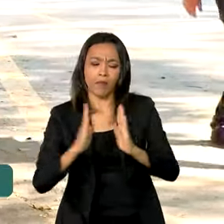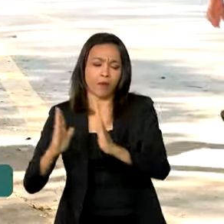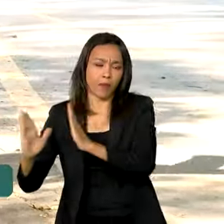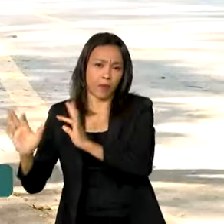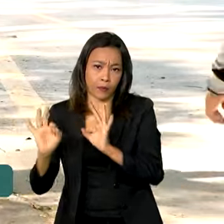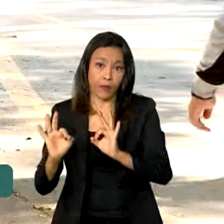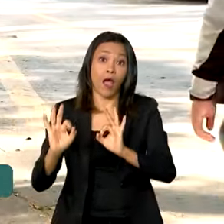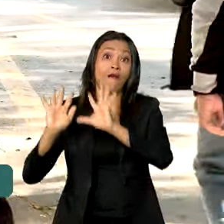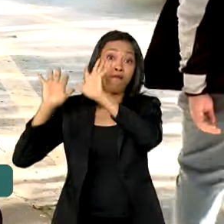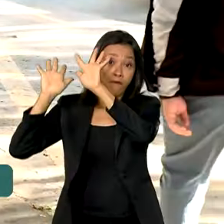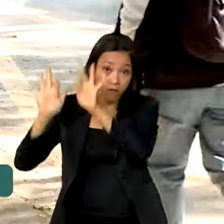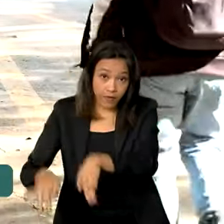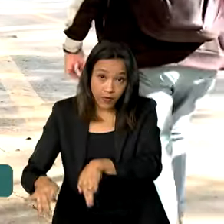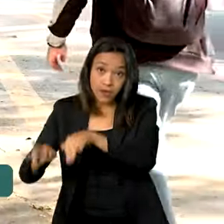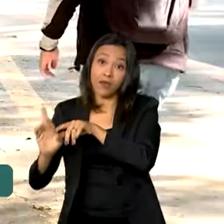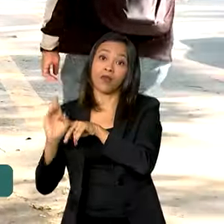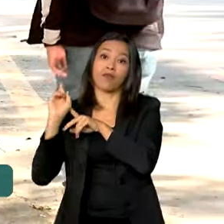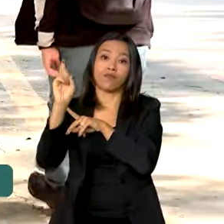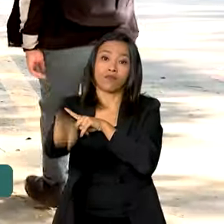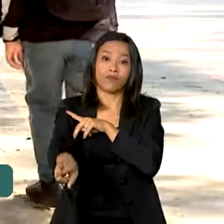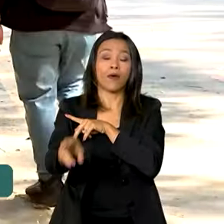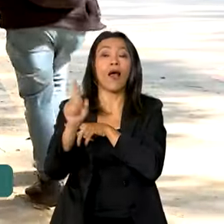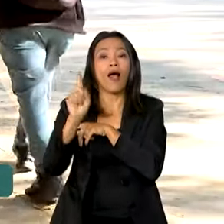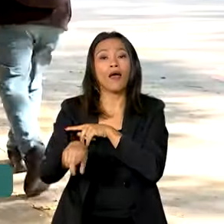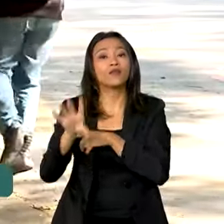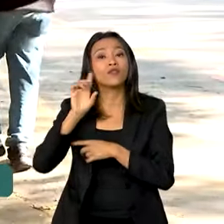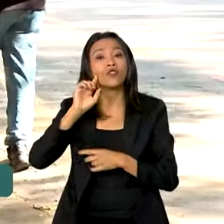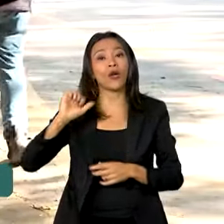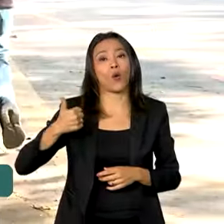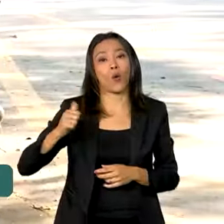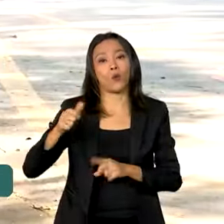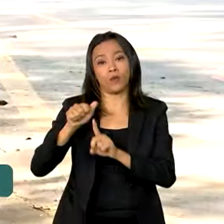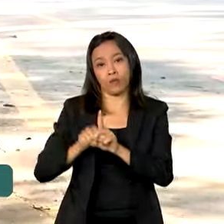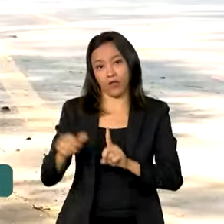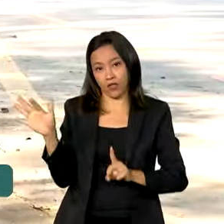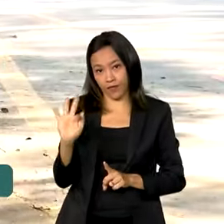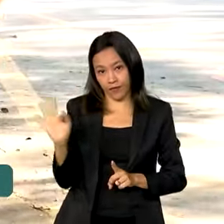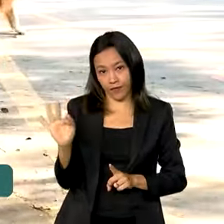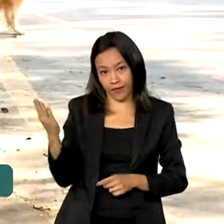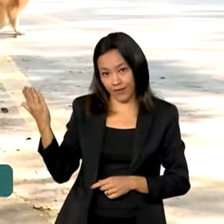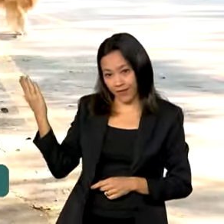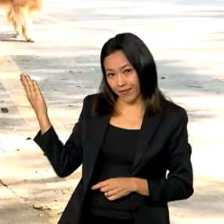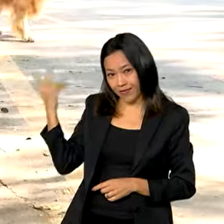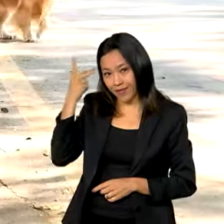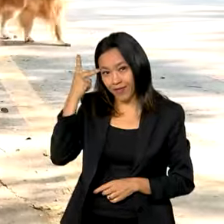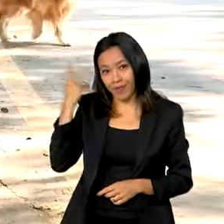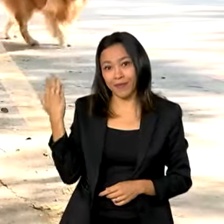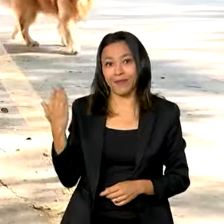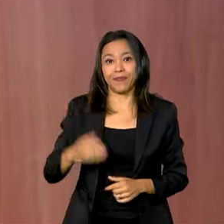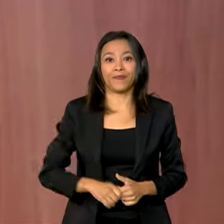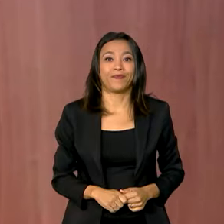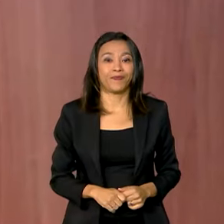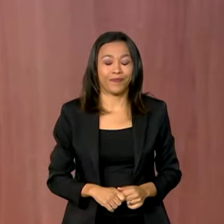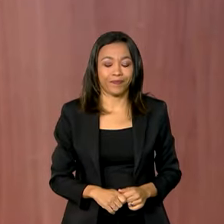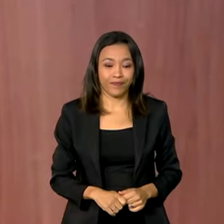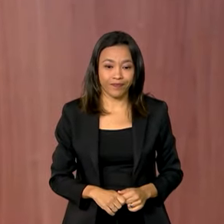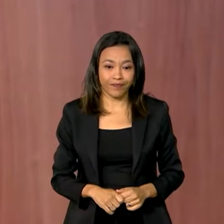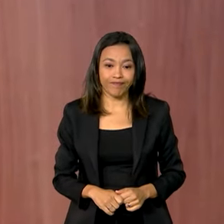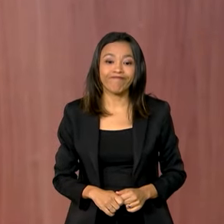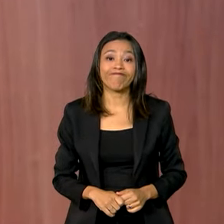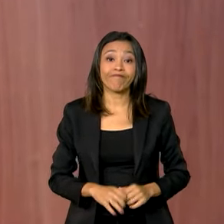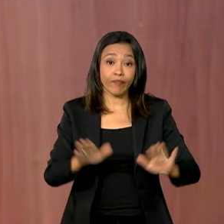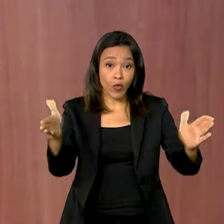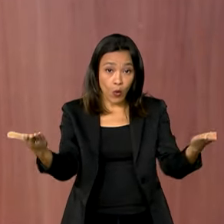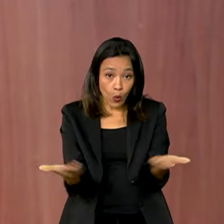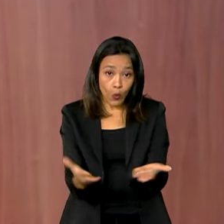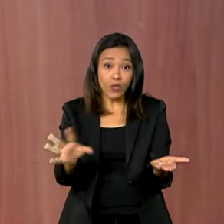do resultado final do CPNU é no dia 11 de fevereiro. De São Paulo, Adriana Natali. E hoje